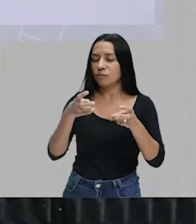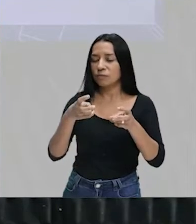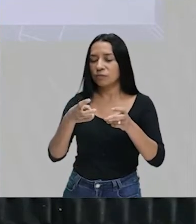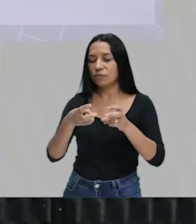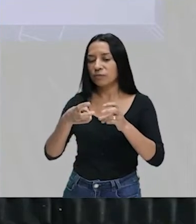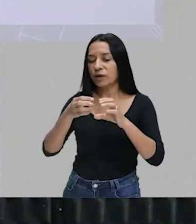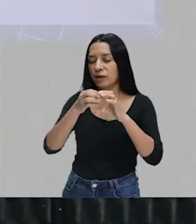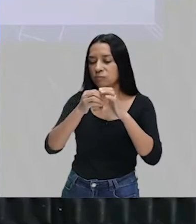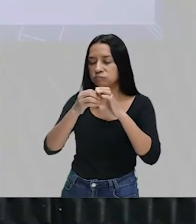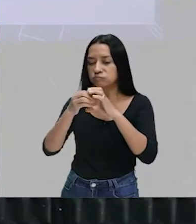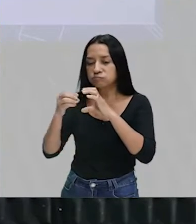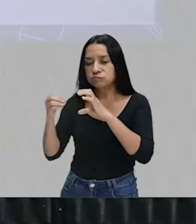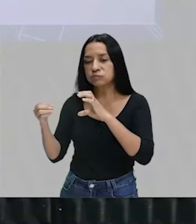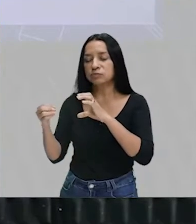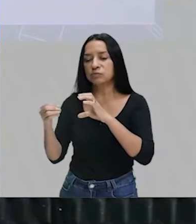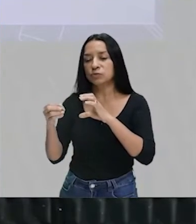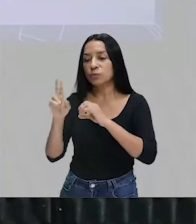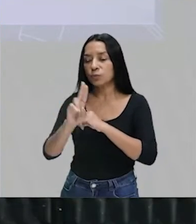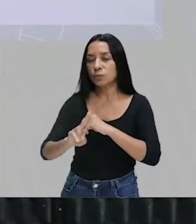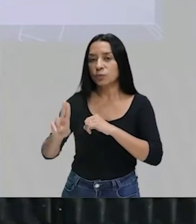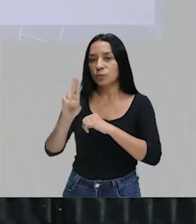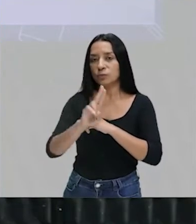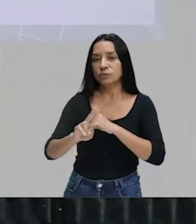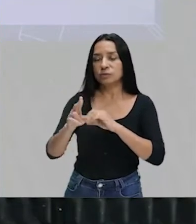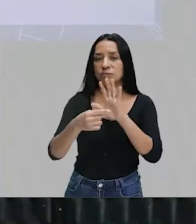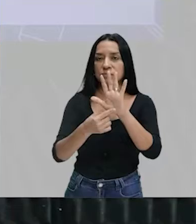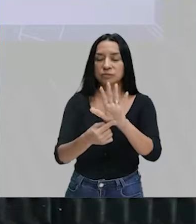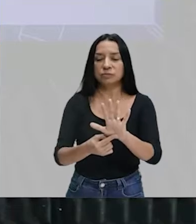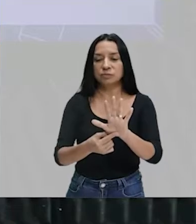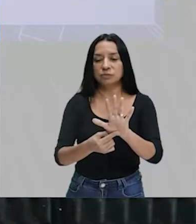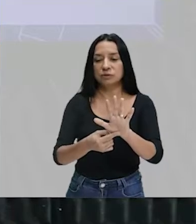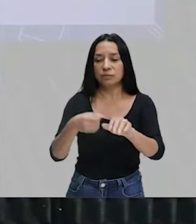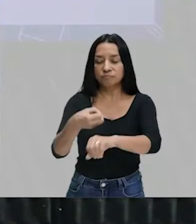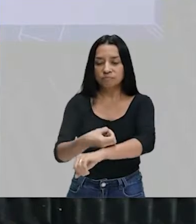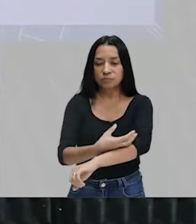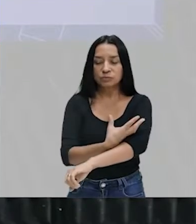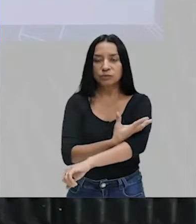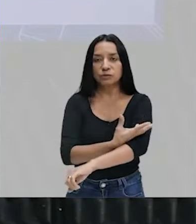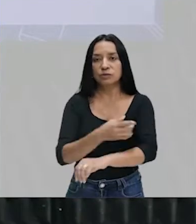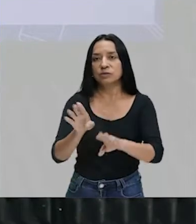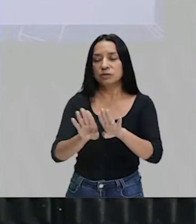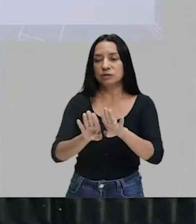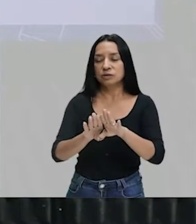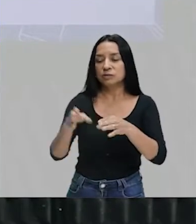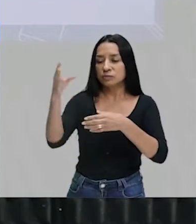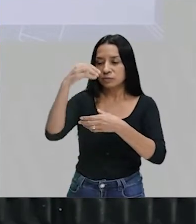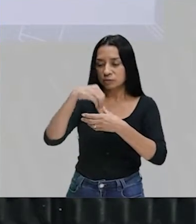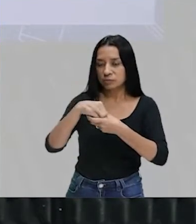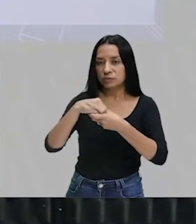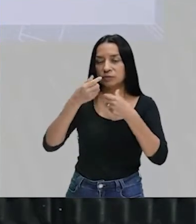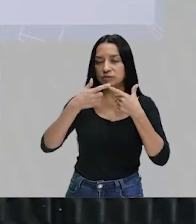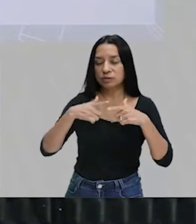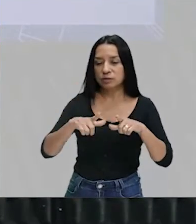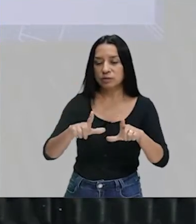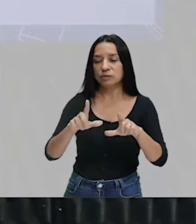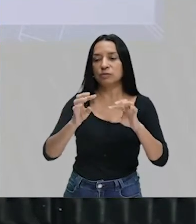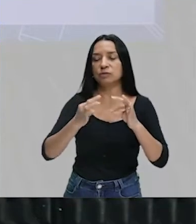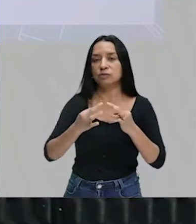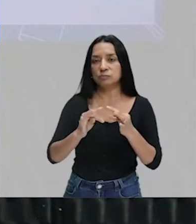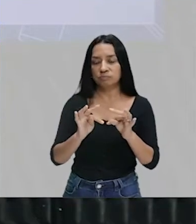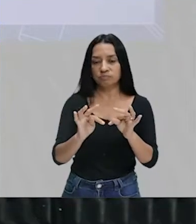desenhos essas imagens ou esses caracteres que nós utilizamos para expressar emoções que também faz parte dessa linguagem